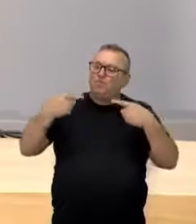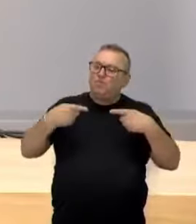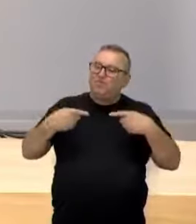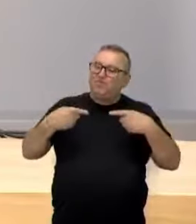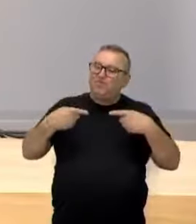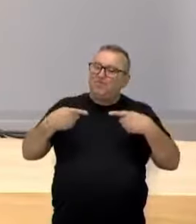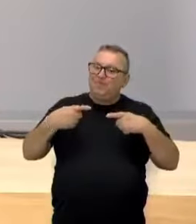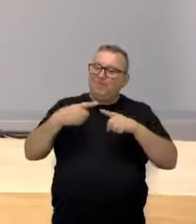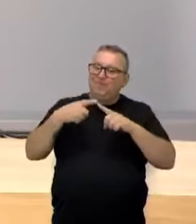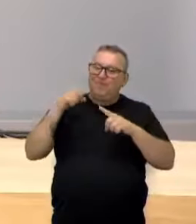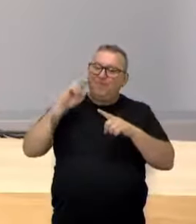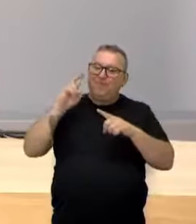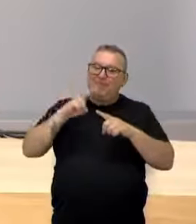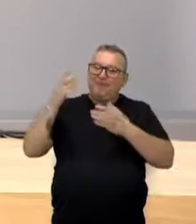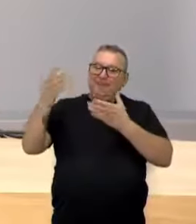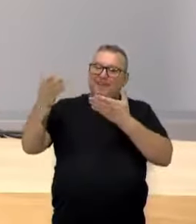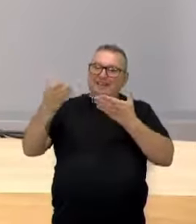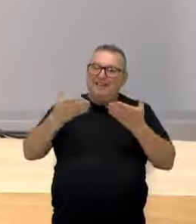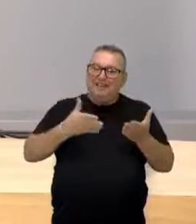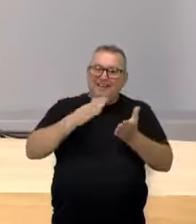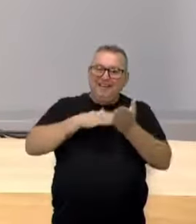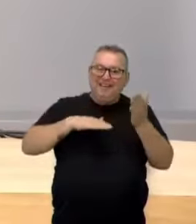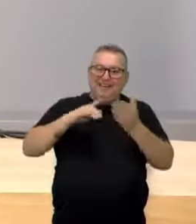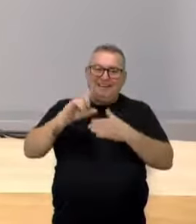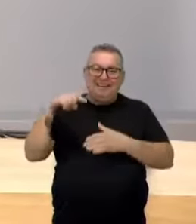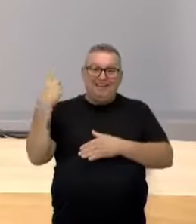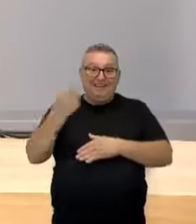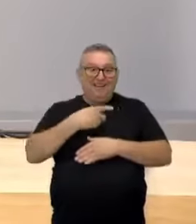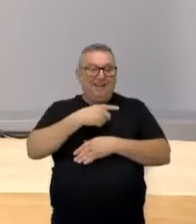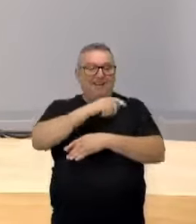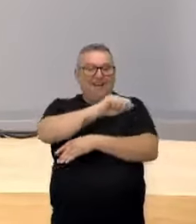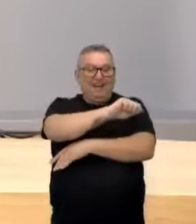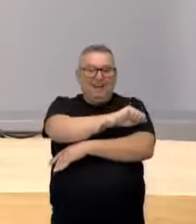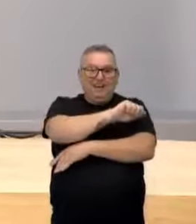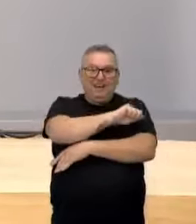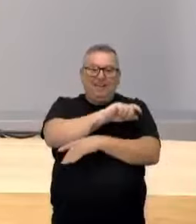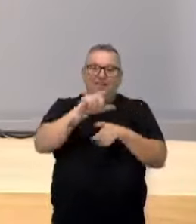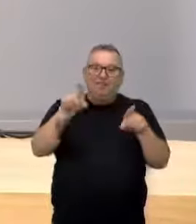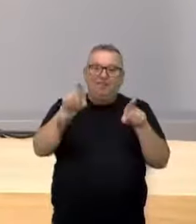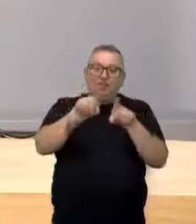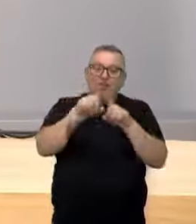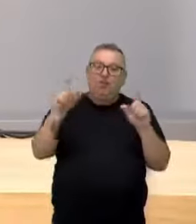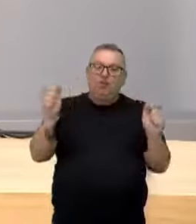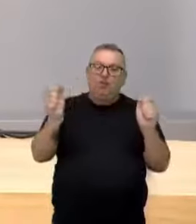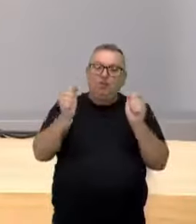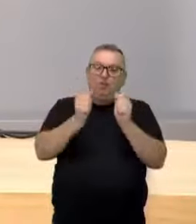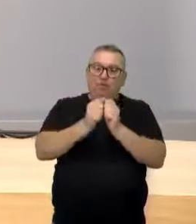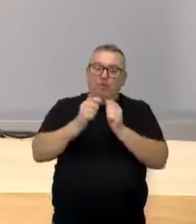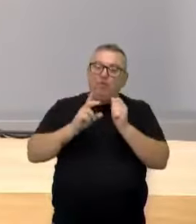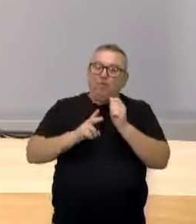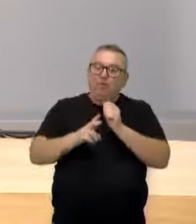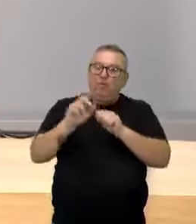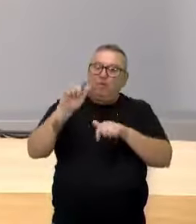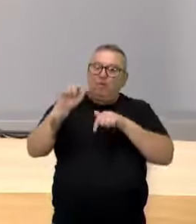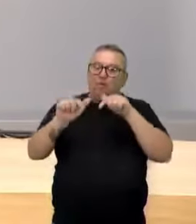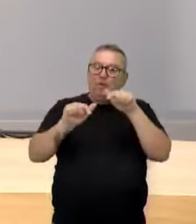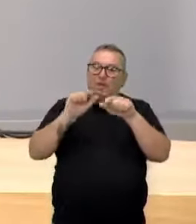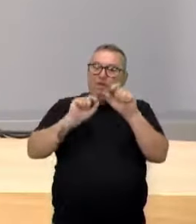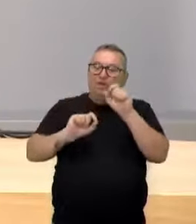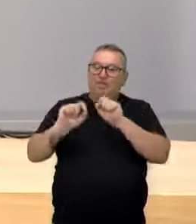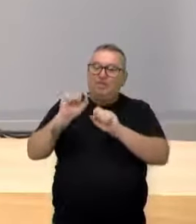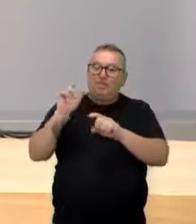desafio, receber e acolher todos os nossos estudantes. E com isso, seguir com o nosso trabalho, que